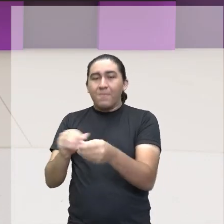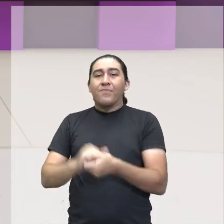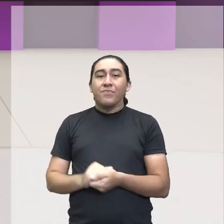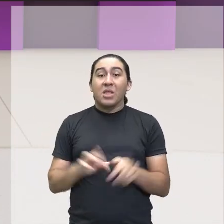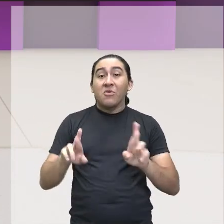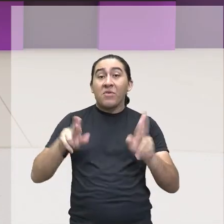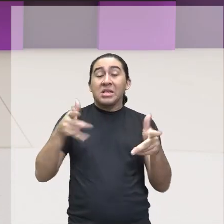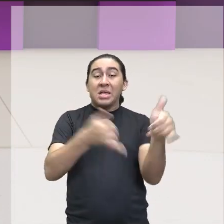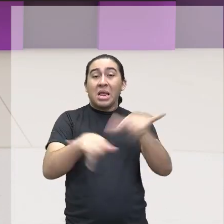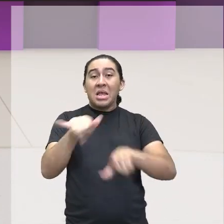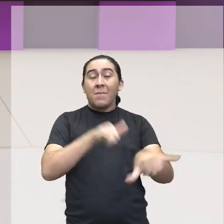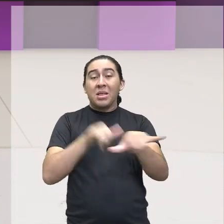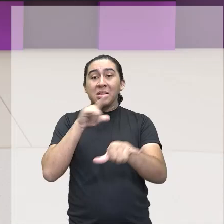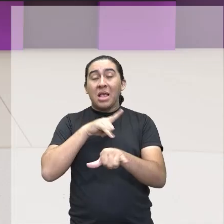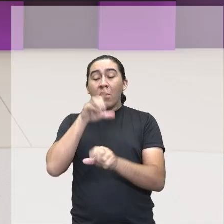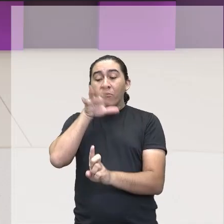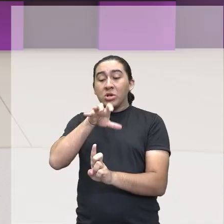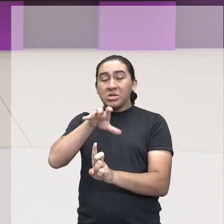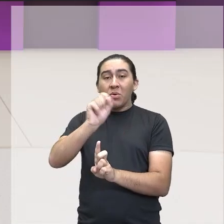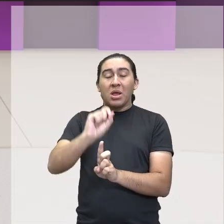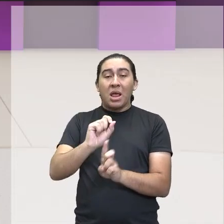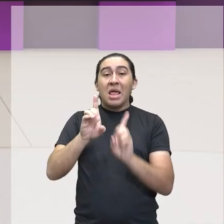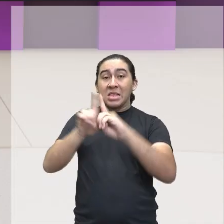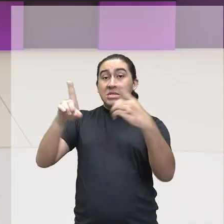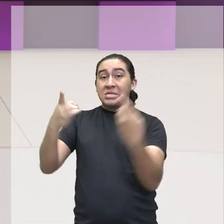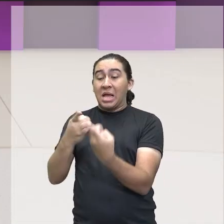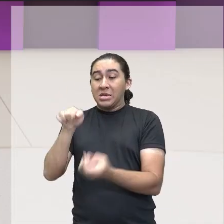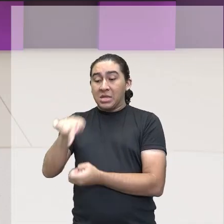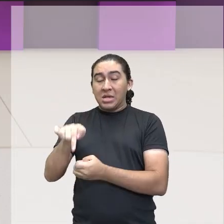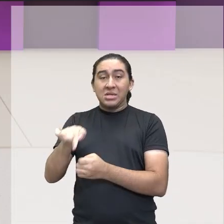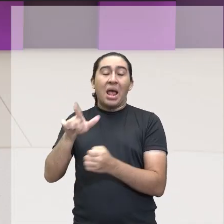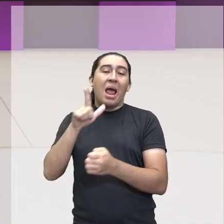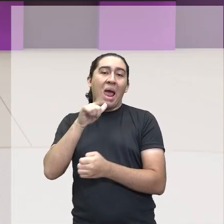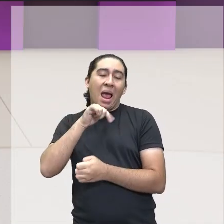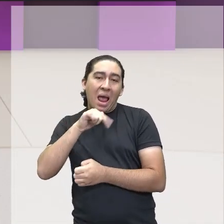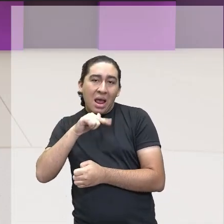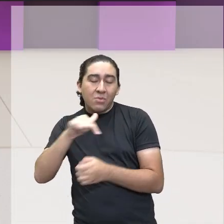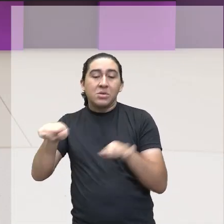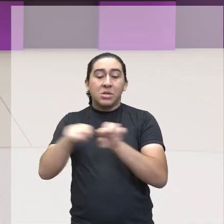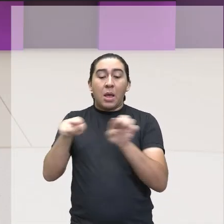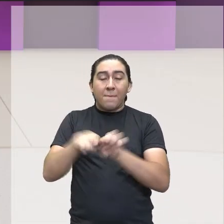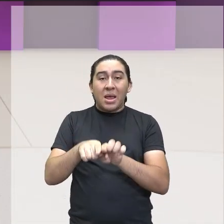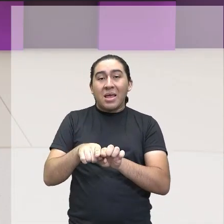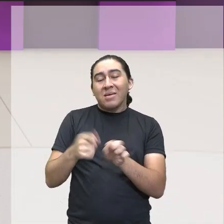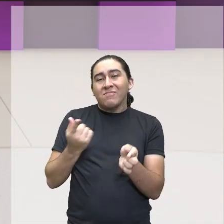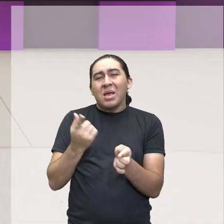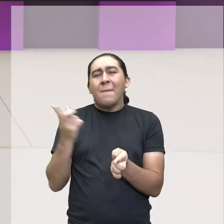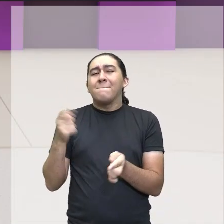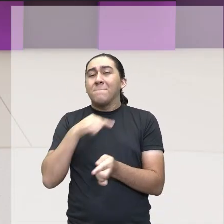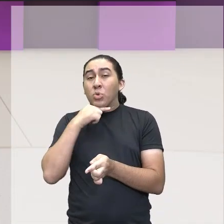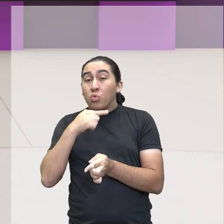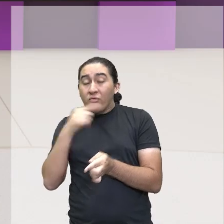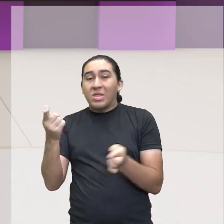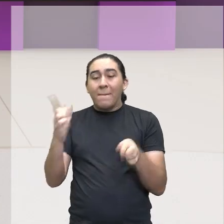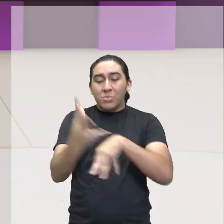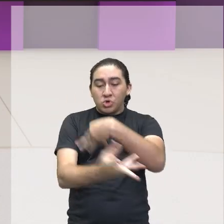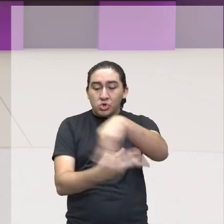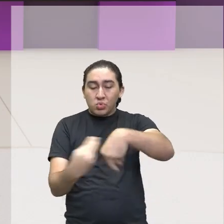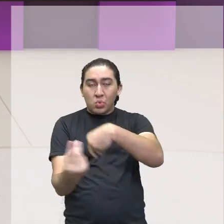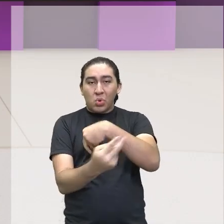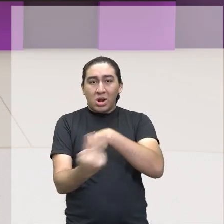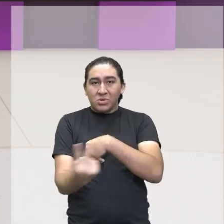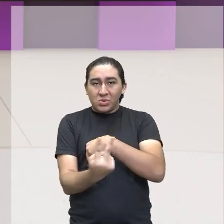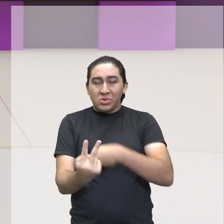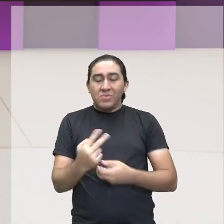por exemplo, a densidade dessas águas e dificulta a mistura entre esses dois rios.